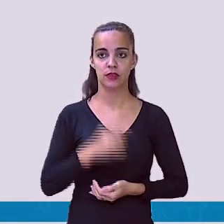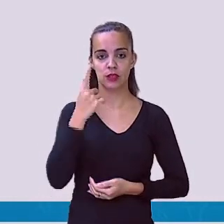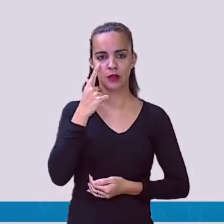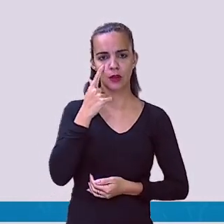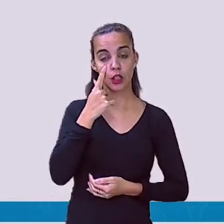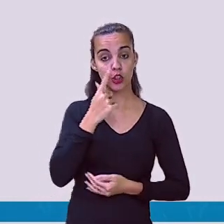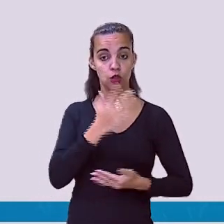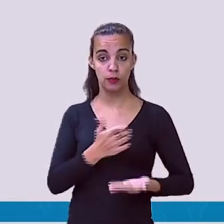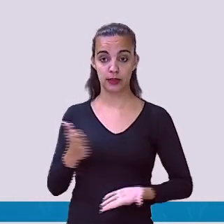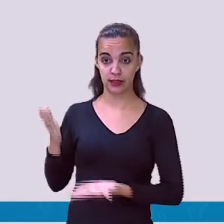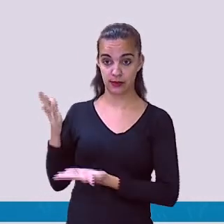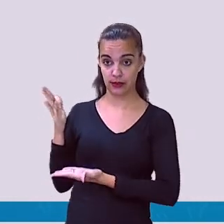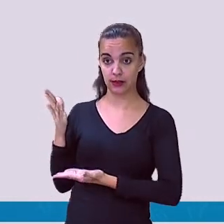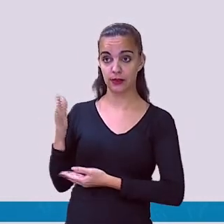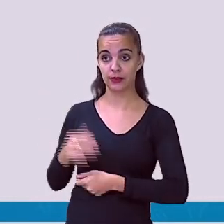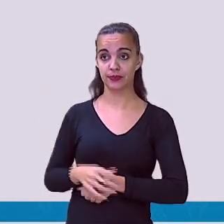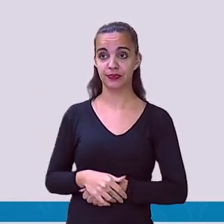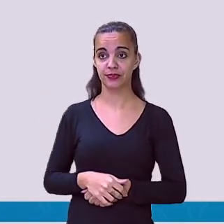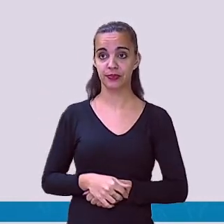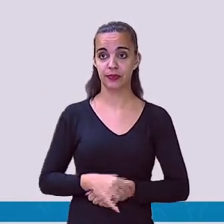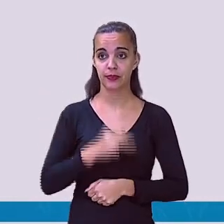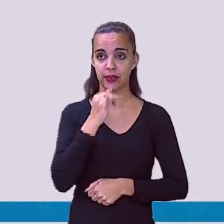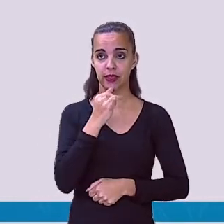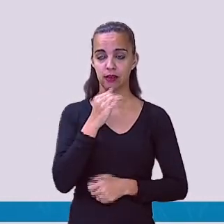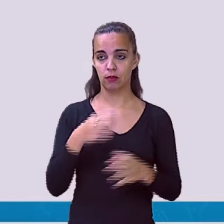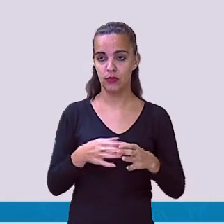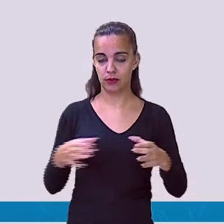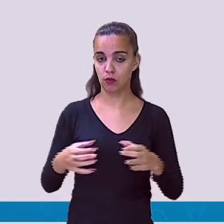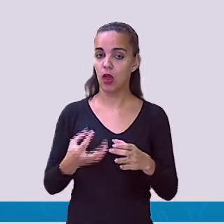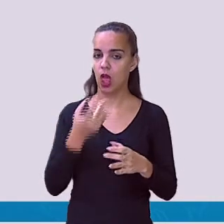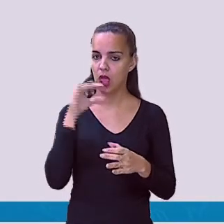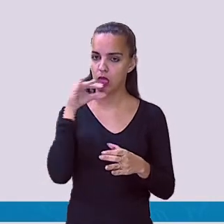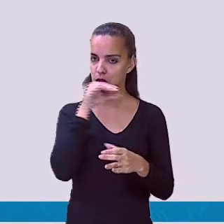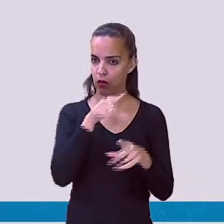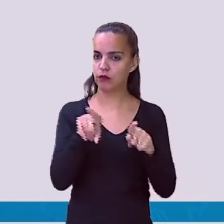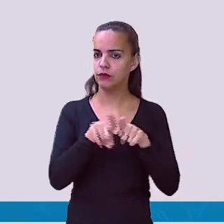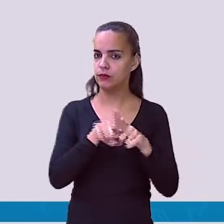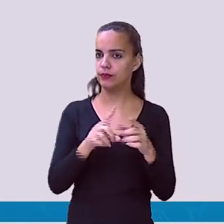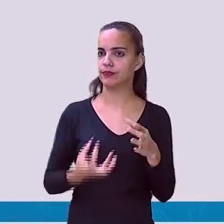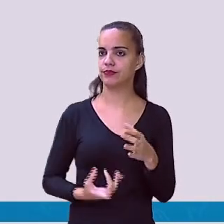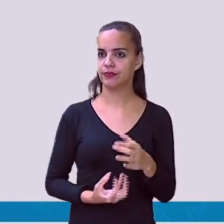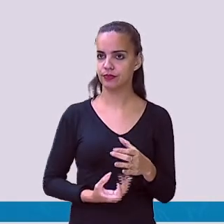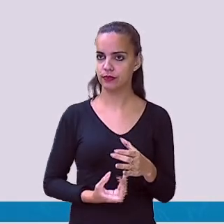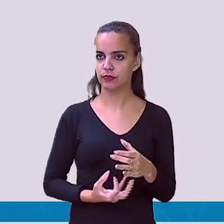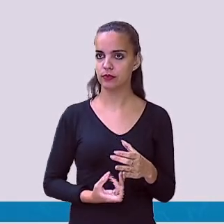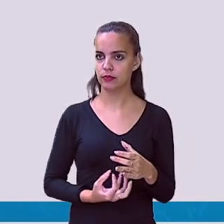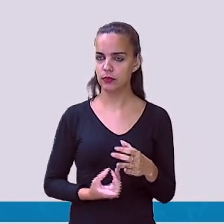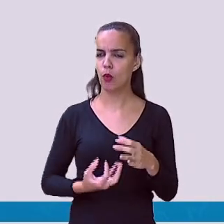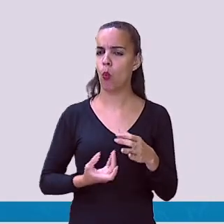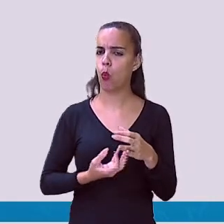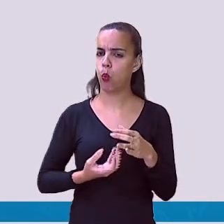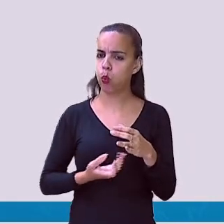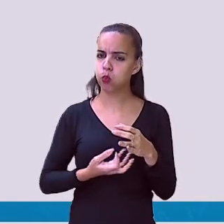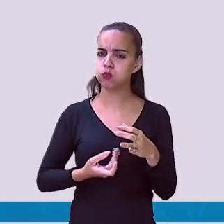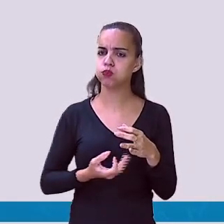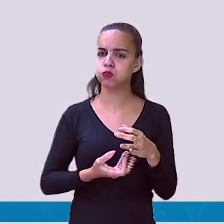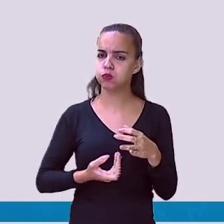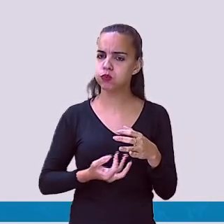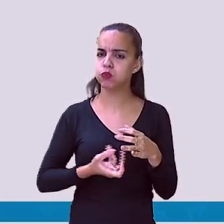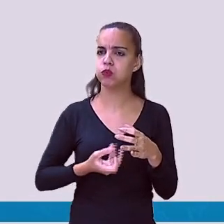a mistura, a chapa de aquecimento, né, que poderia ser um fogareiro, tem que ter uma chama, tem que